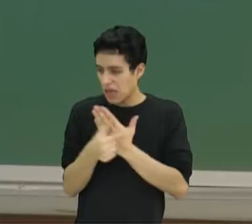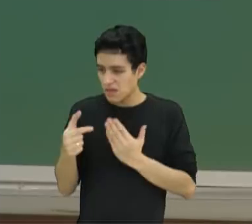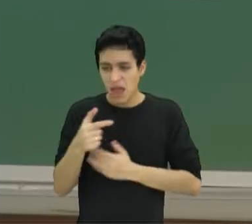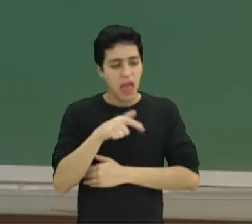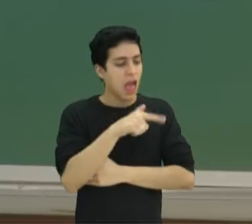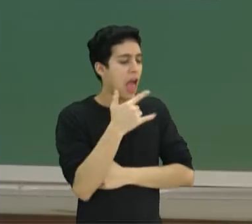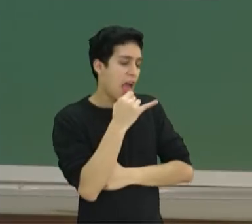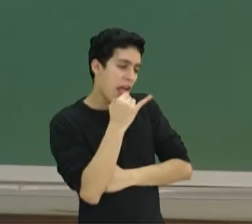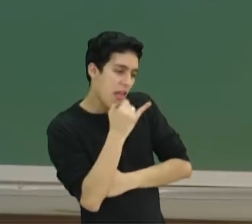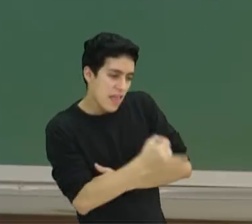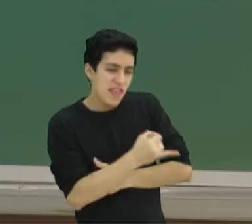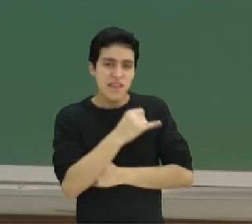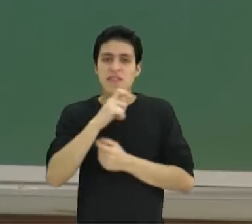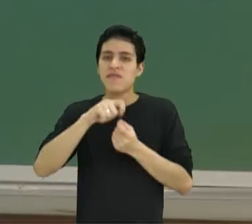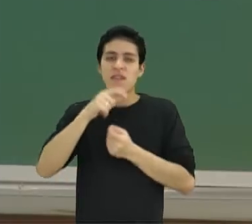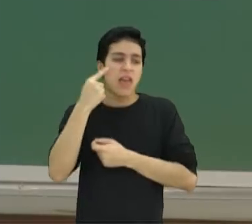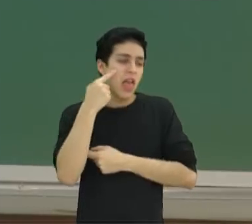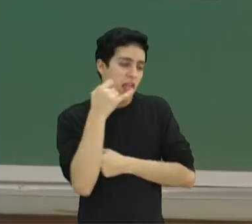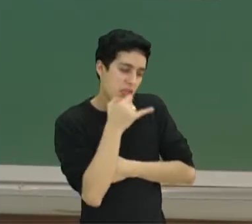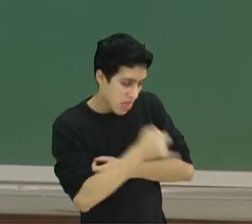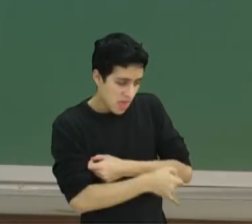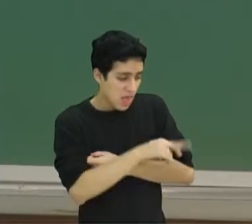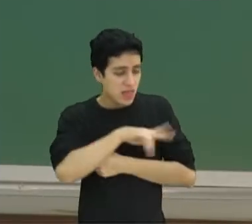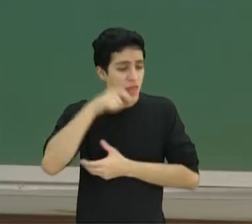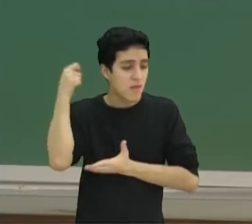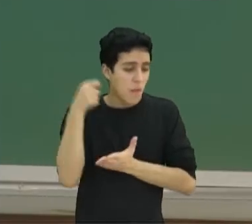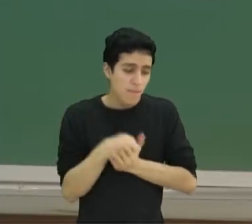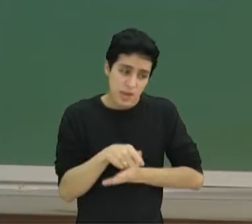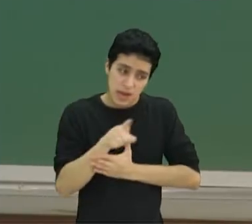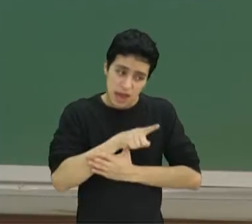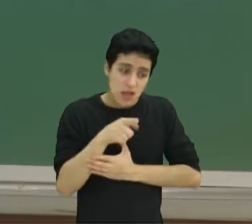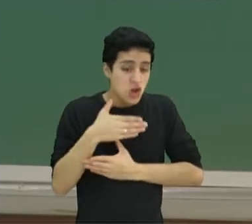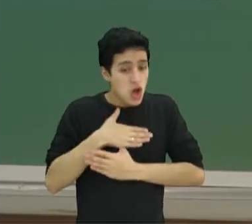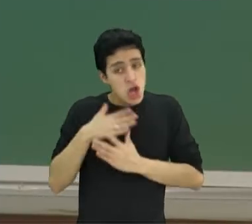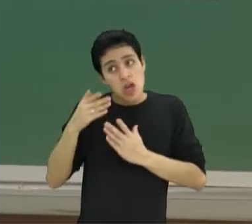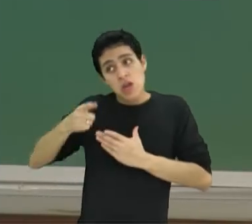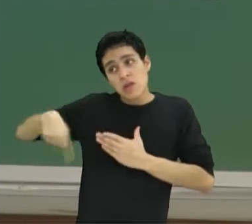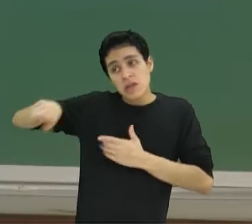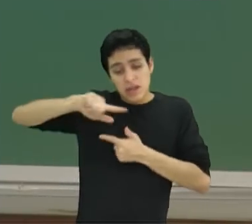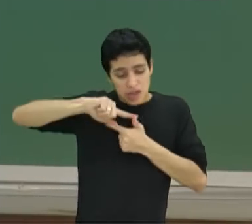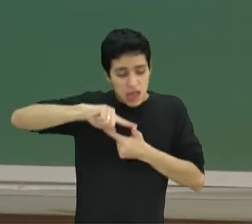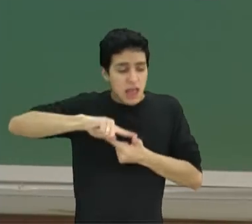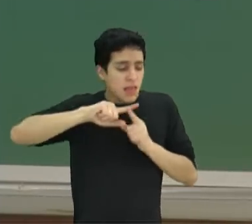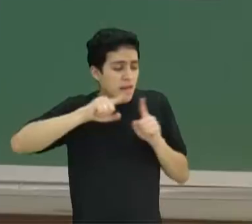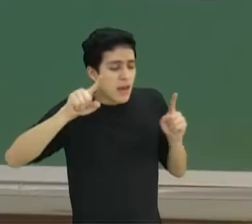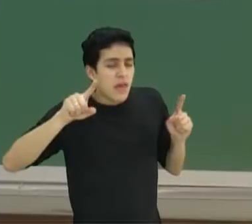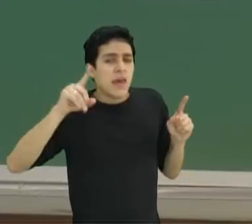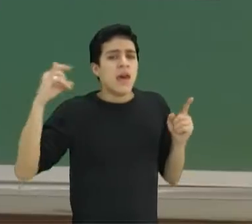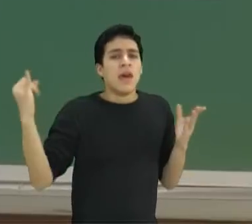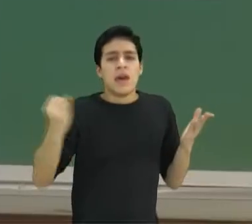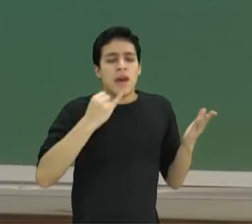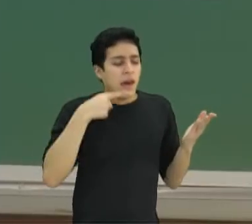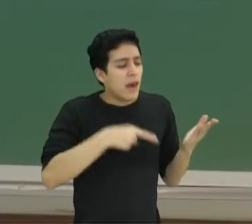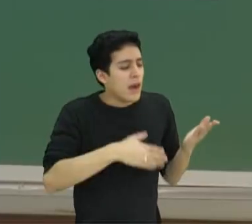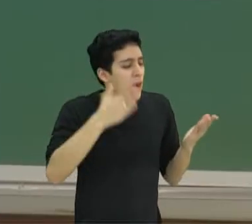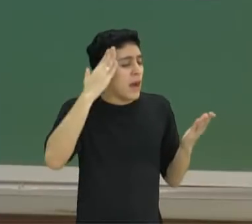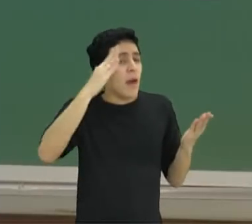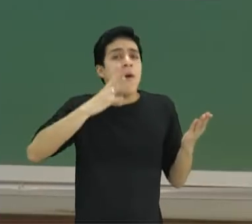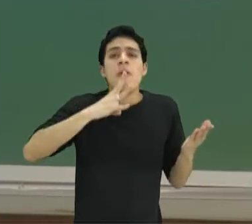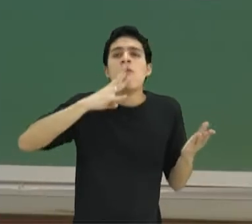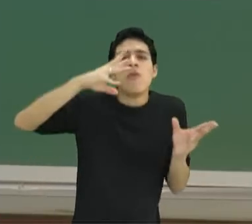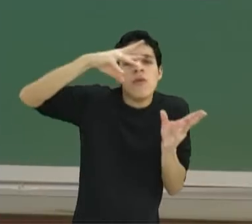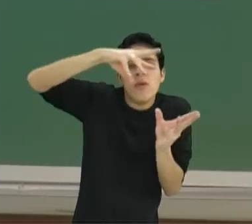de dizer ao filho dela que ele não é obrigado a gostar dos clássicos, mas é importante ele saber ter um conhecimento de mundo